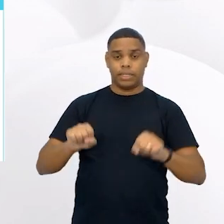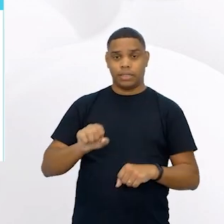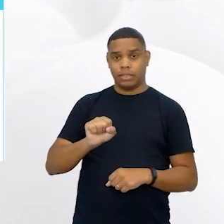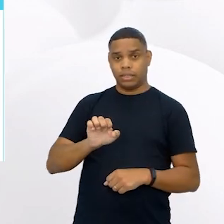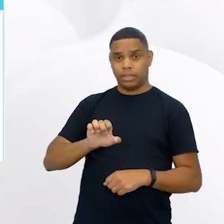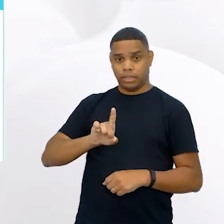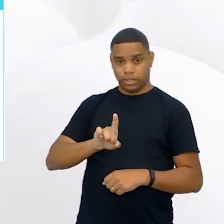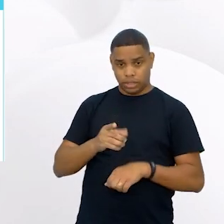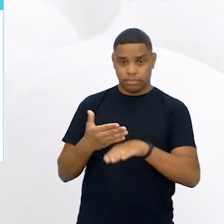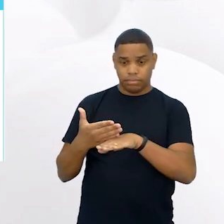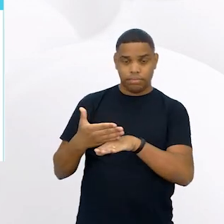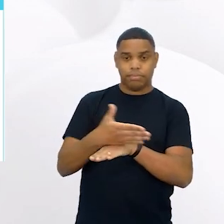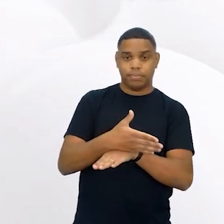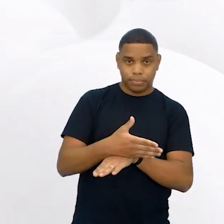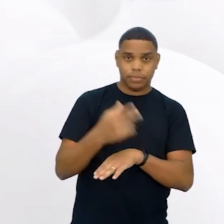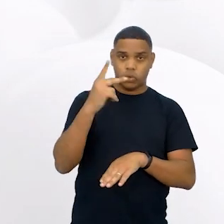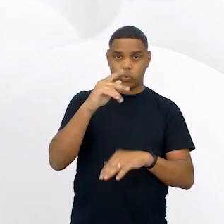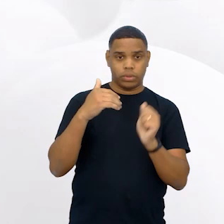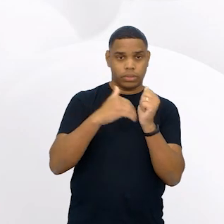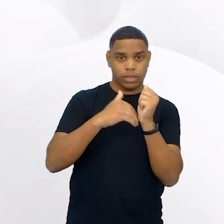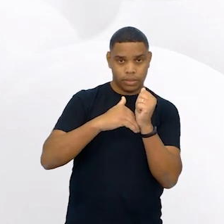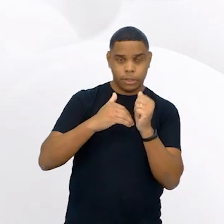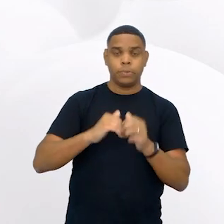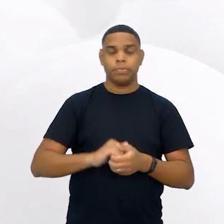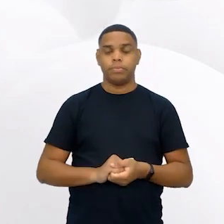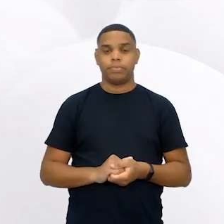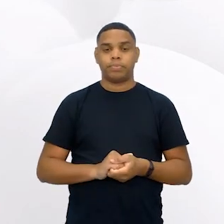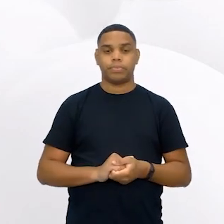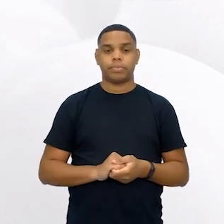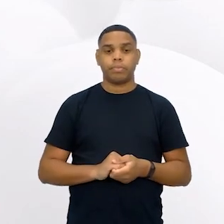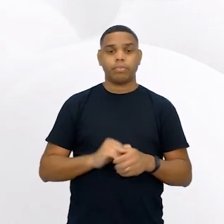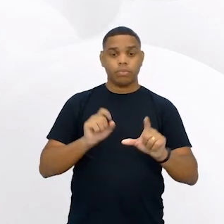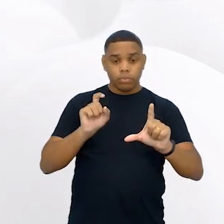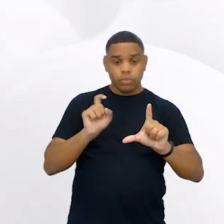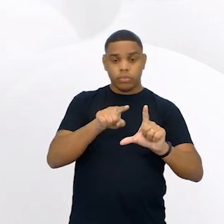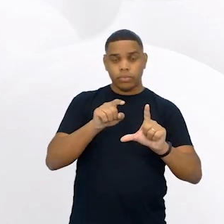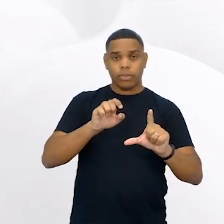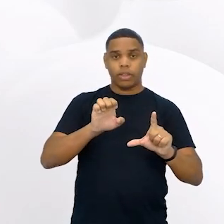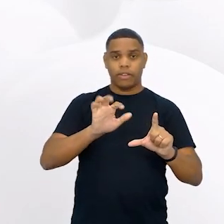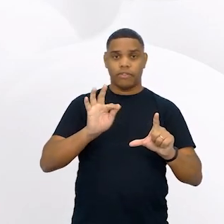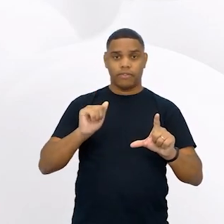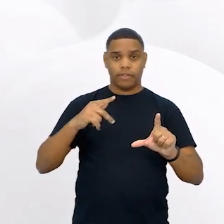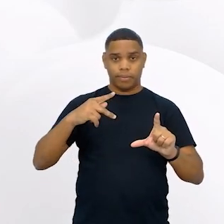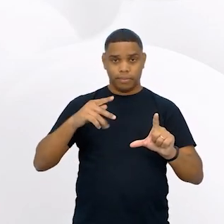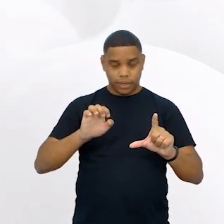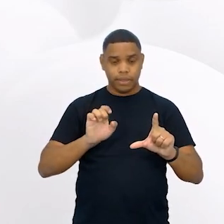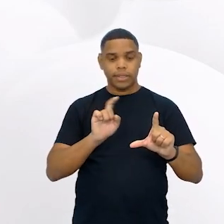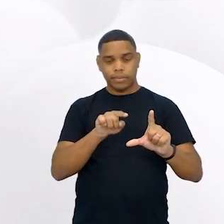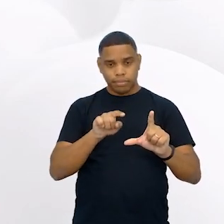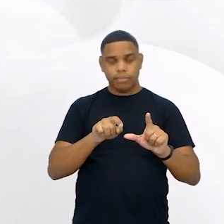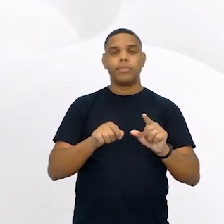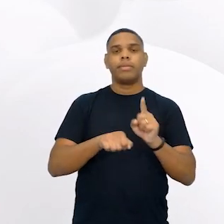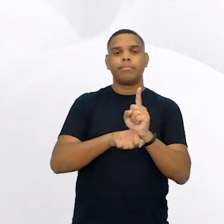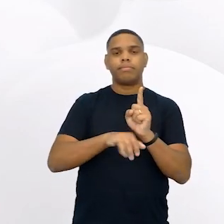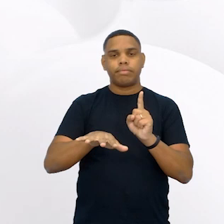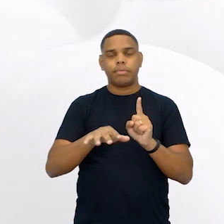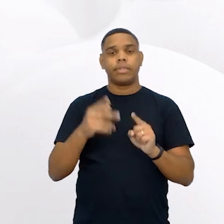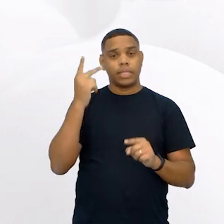você vai entrar lá com a sua senha, vai clicar em EFAP, na EFAP, programa Multiplica